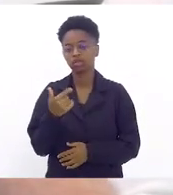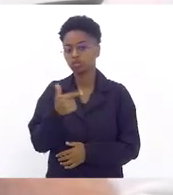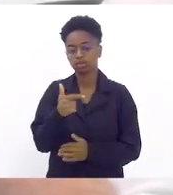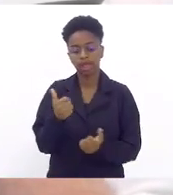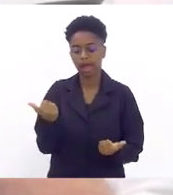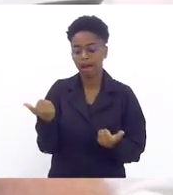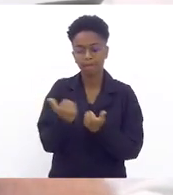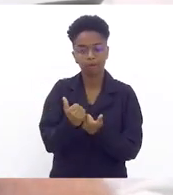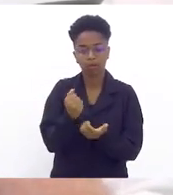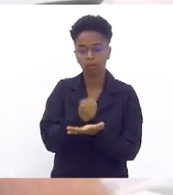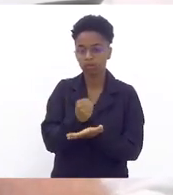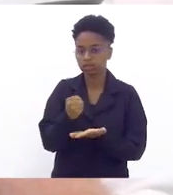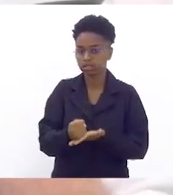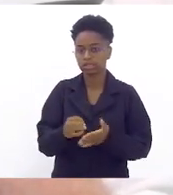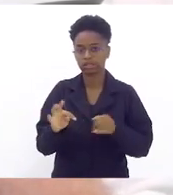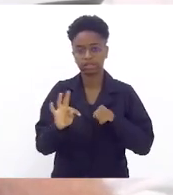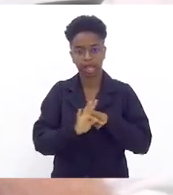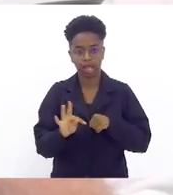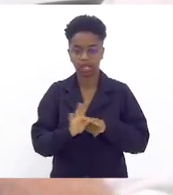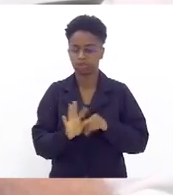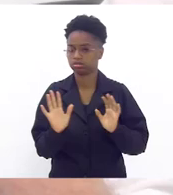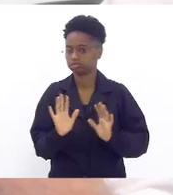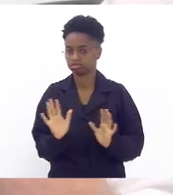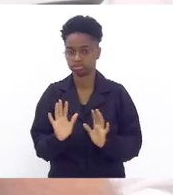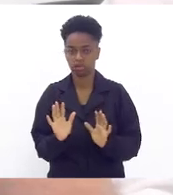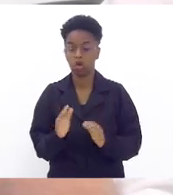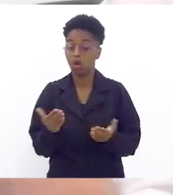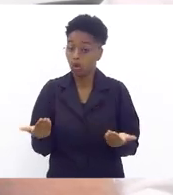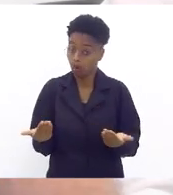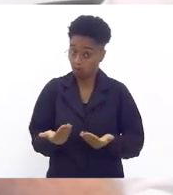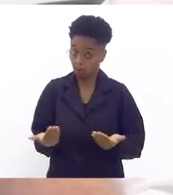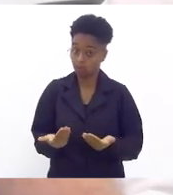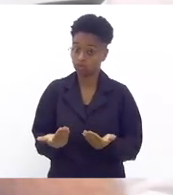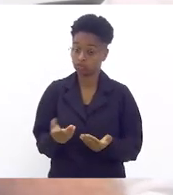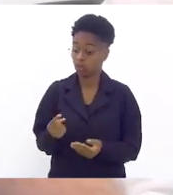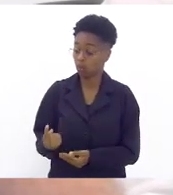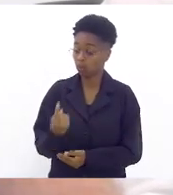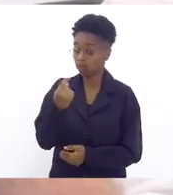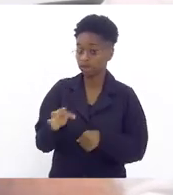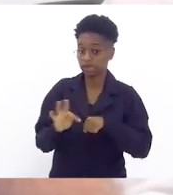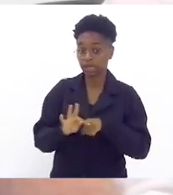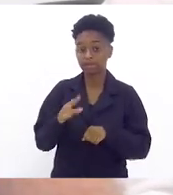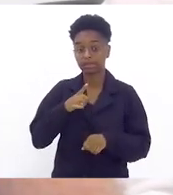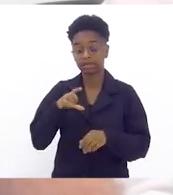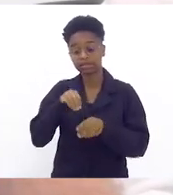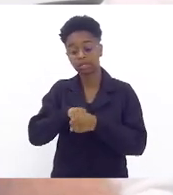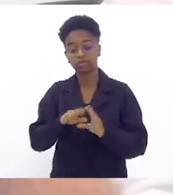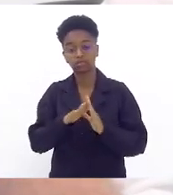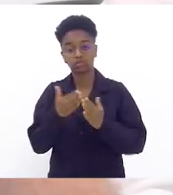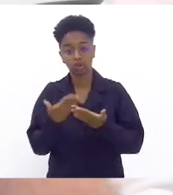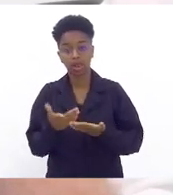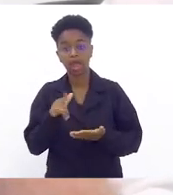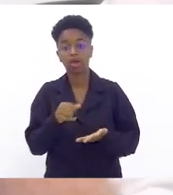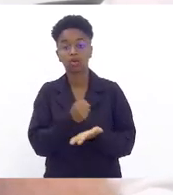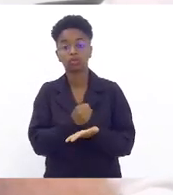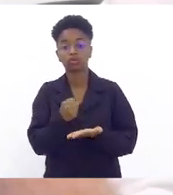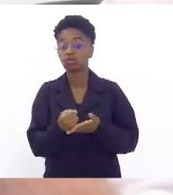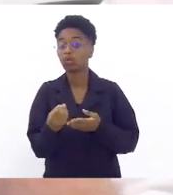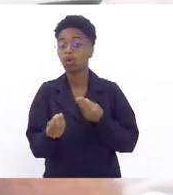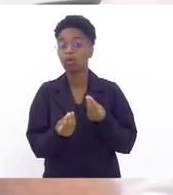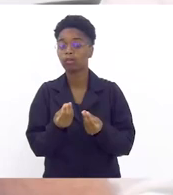apoio de contratação técnica quer dizer hoje o único técnico que nós estamos na escola contratado como